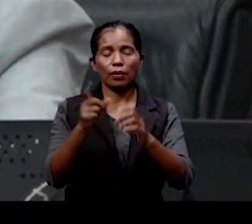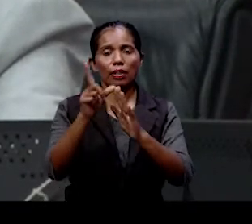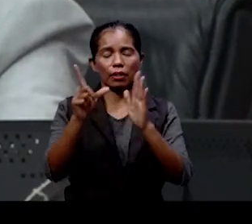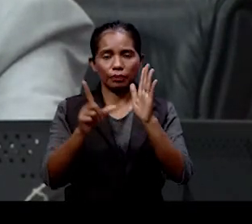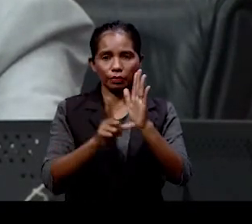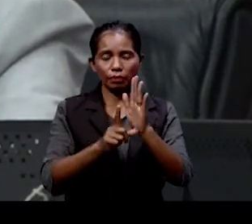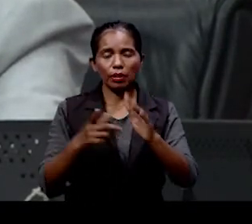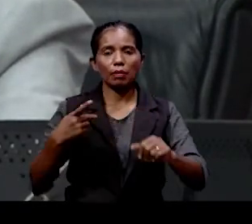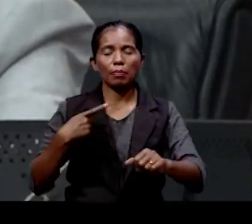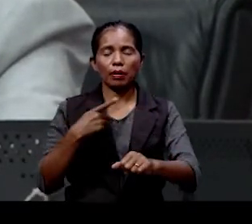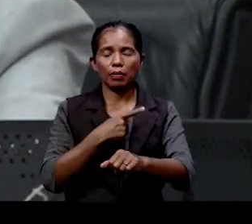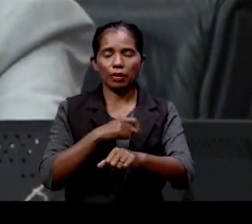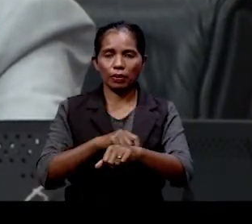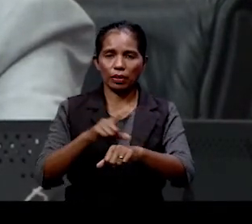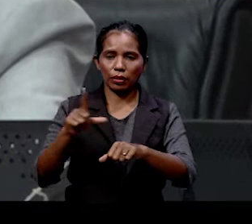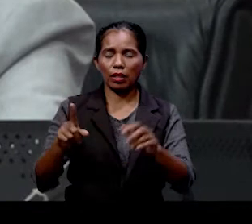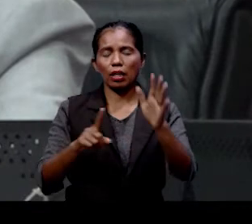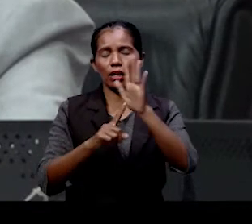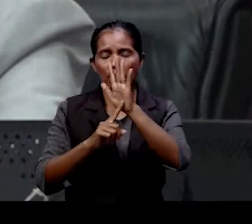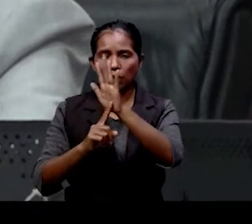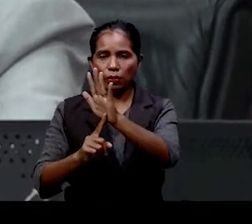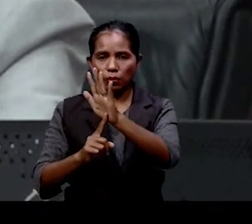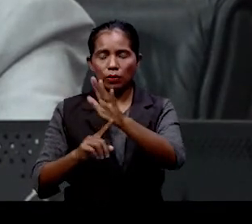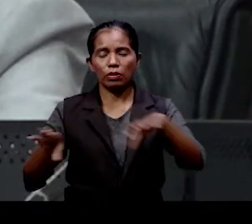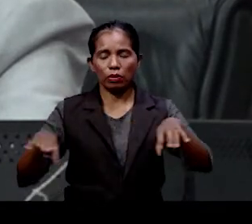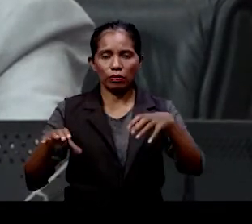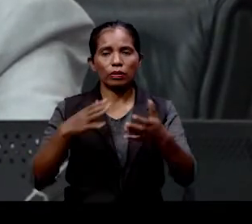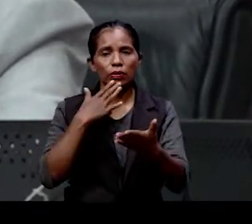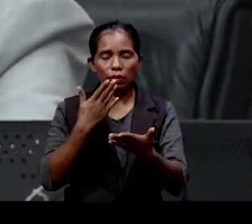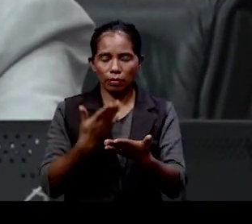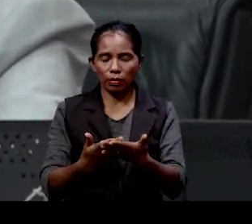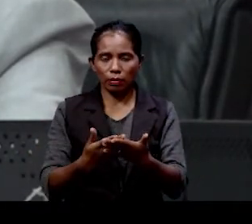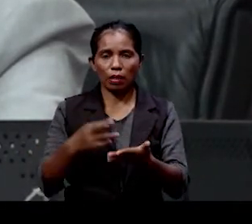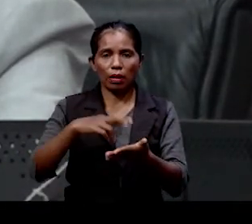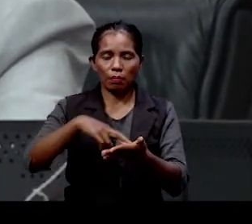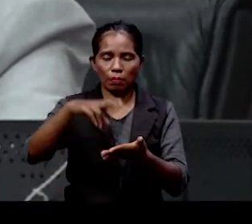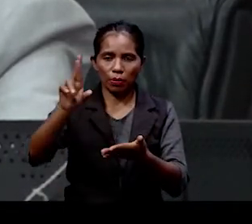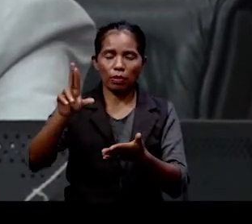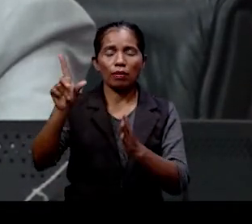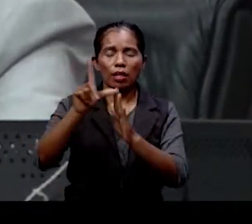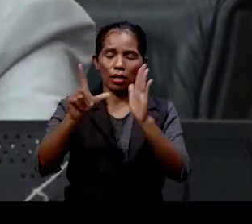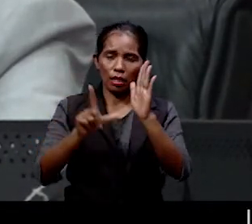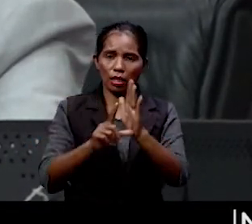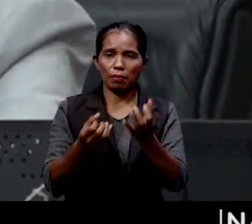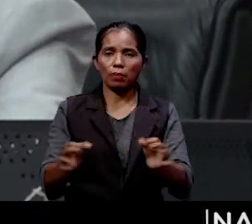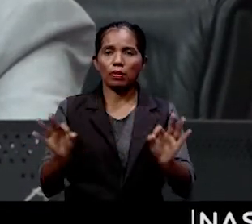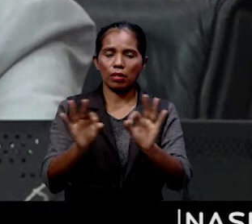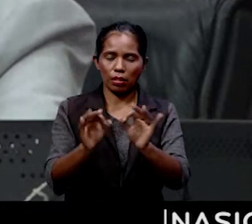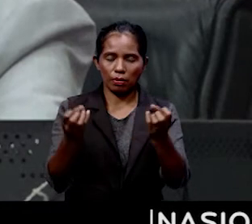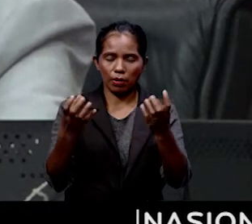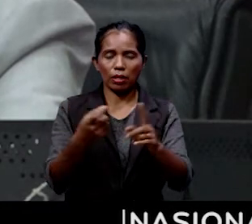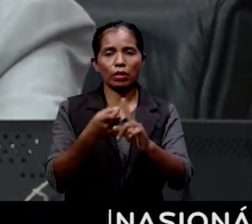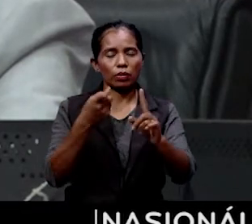Parlamento Nacional, hatudo, produtividade, as, pode, aprova, leis, importantes, lubukida, russi,